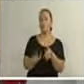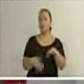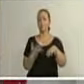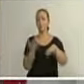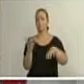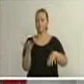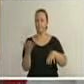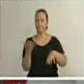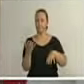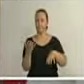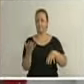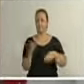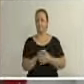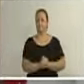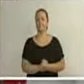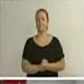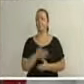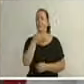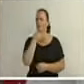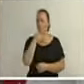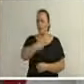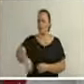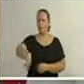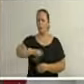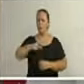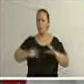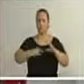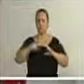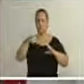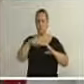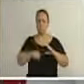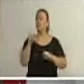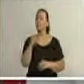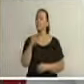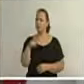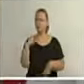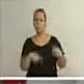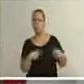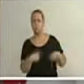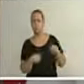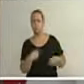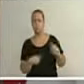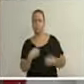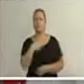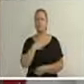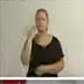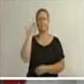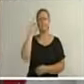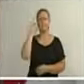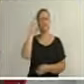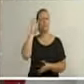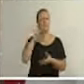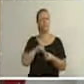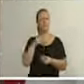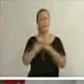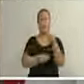Nacional. E acho que a gente deve fazer esse debate aqui na casa, tanto de forma política quanto de forma técnica, porque ele ajuda no